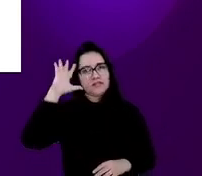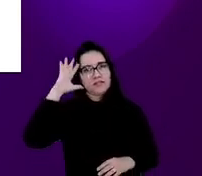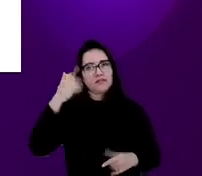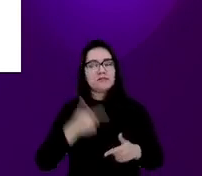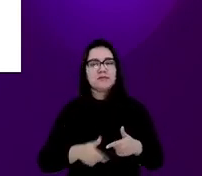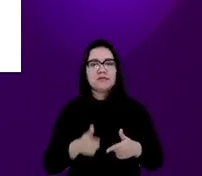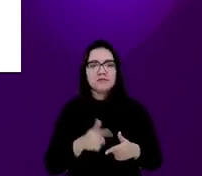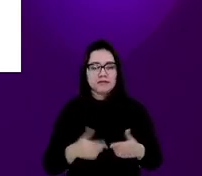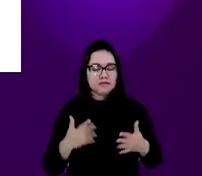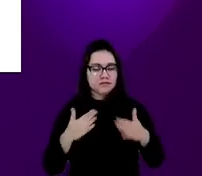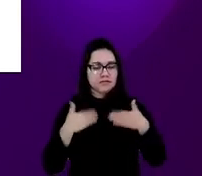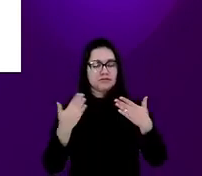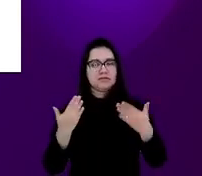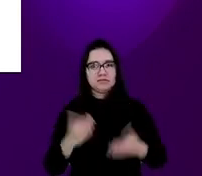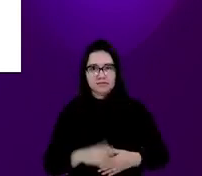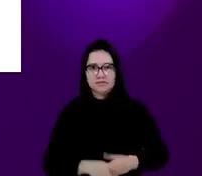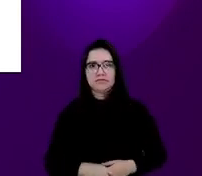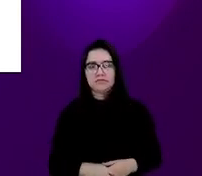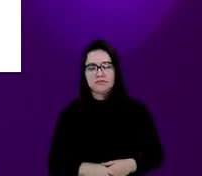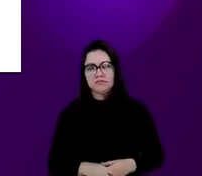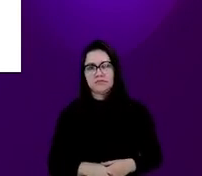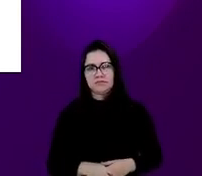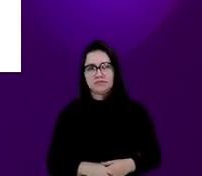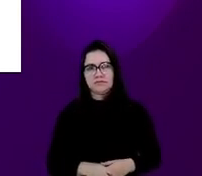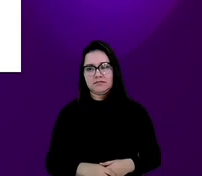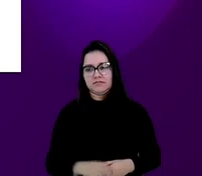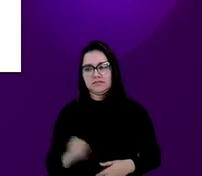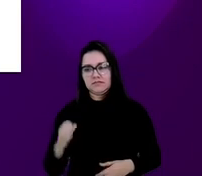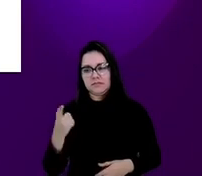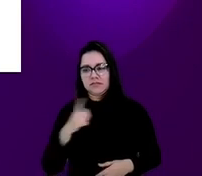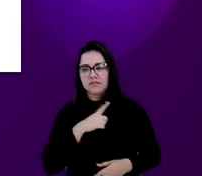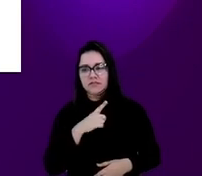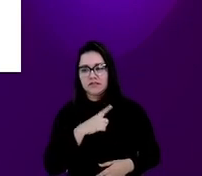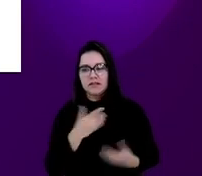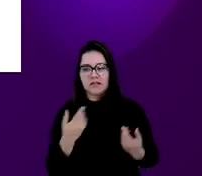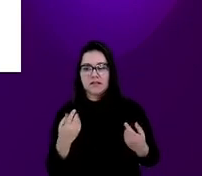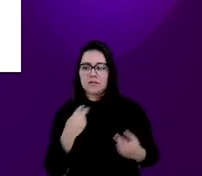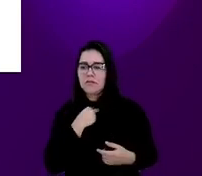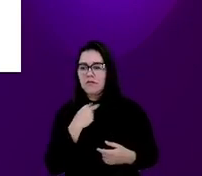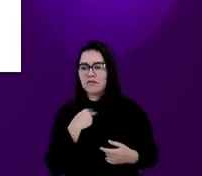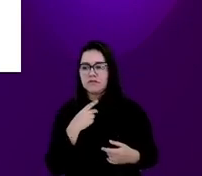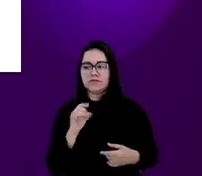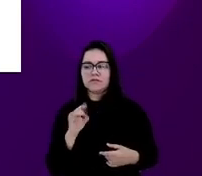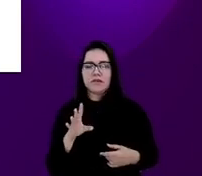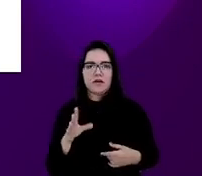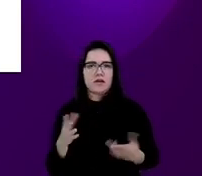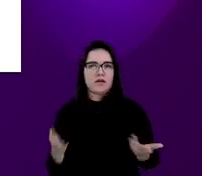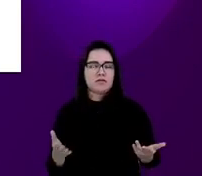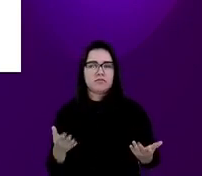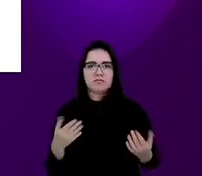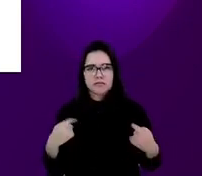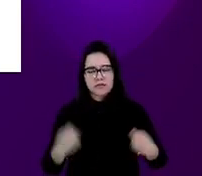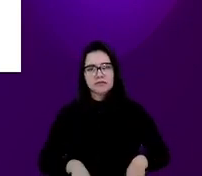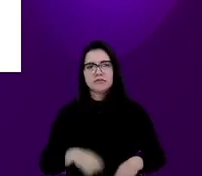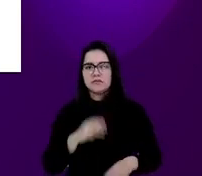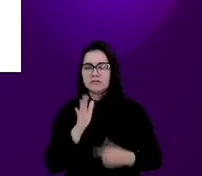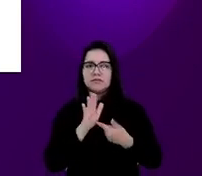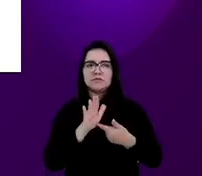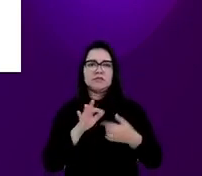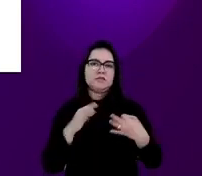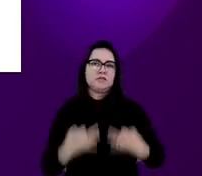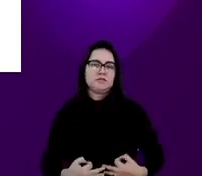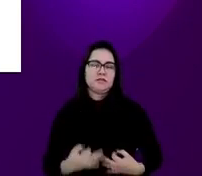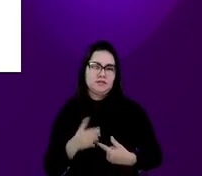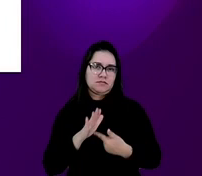se depara no momento cirúrgico. Claro que essa improvisação não pode ser algo que não tenha evidência para a gente não colocar o